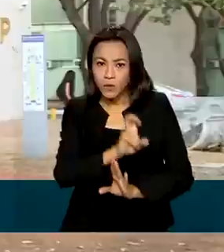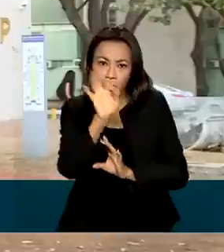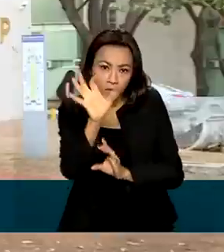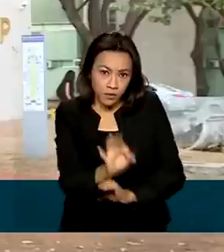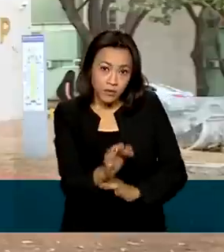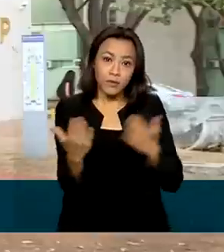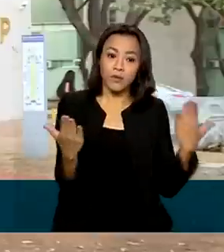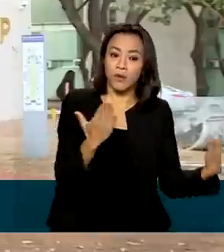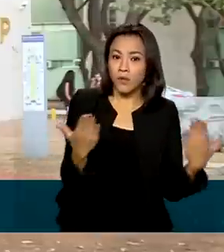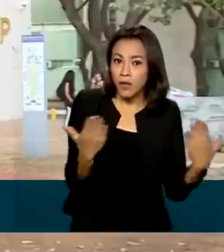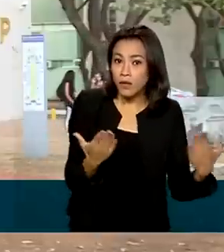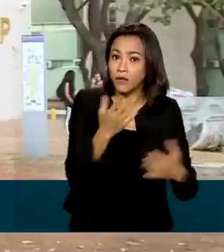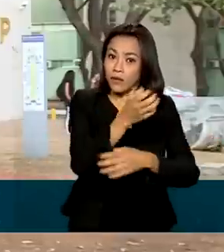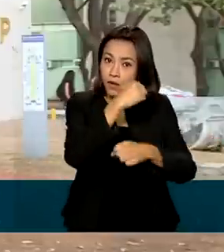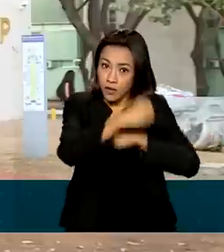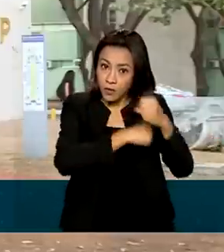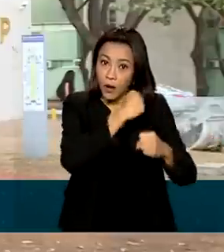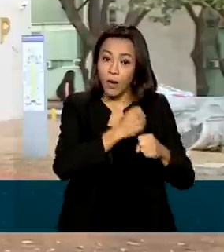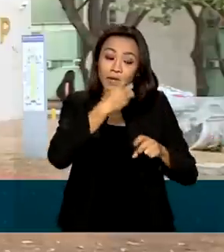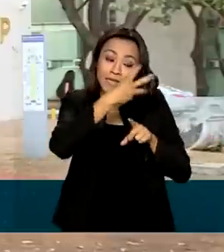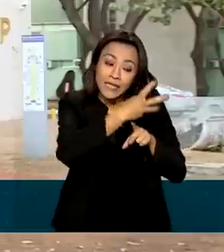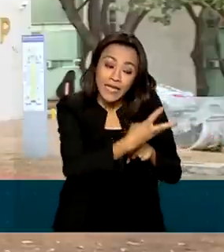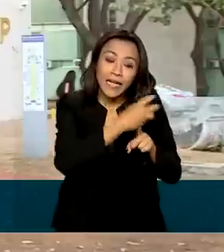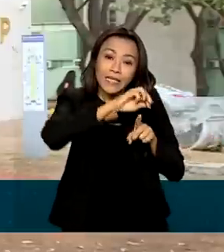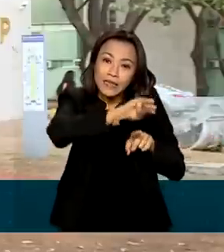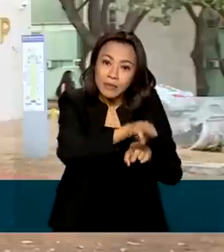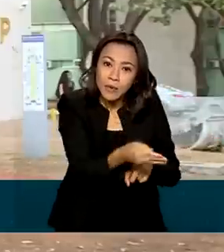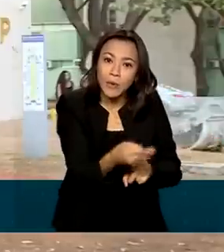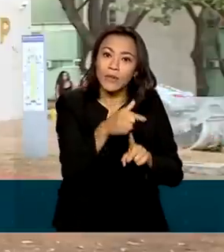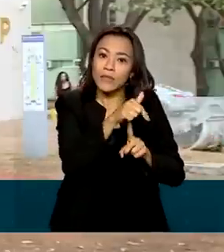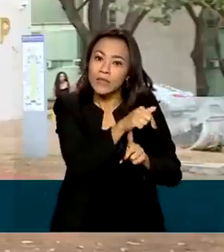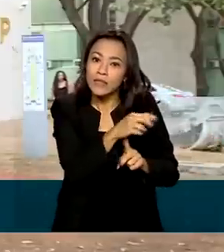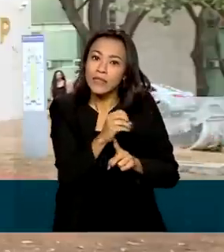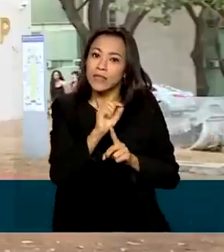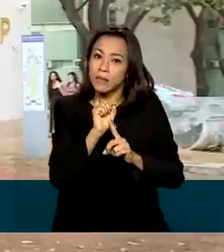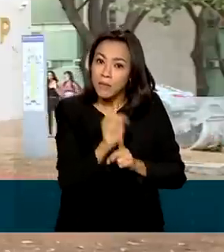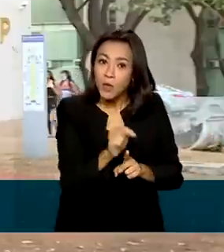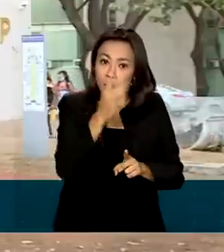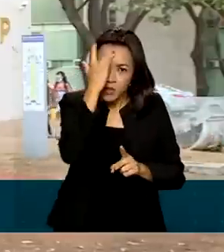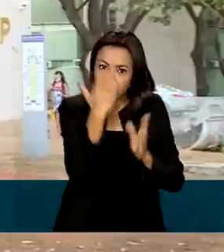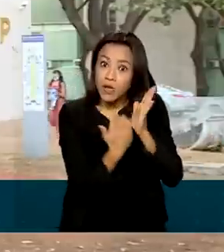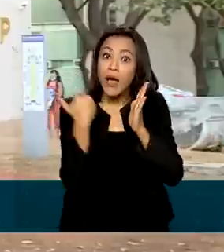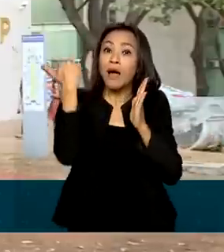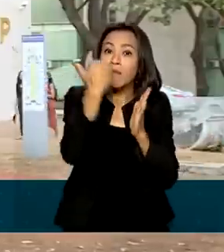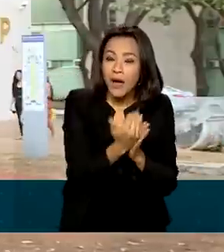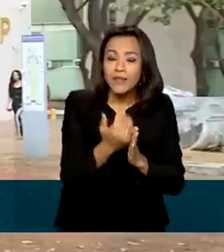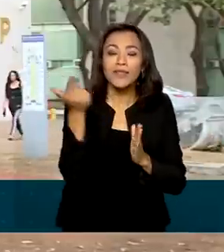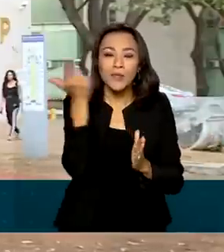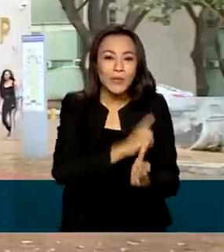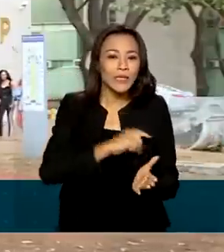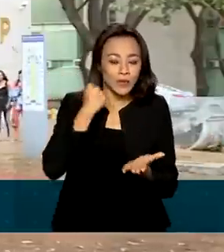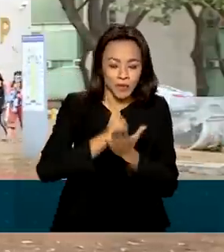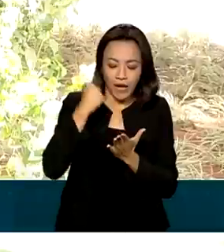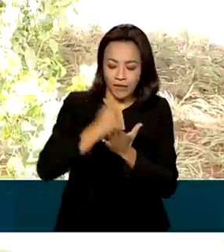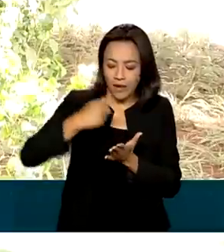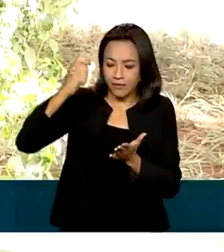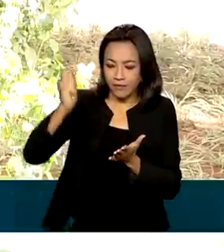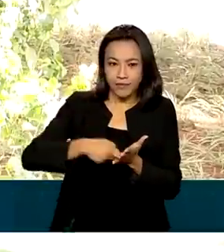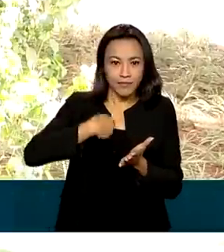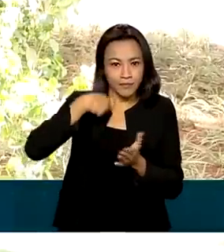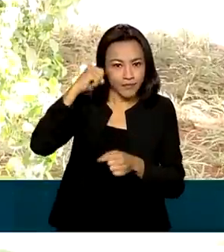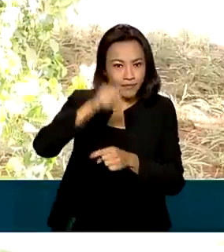comparação anual Ou seja 3700000 pessoas a mais com carteira assinada no mercado de trabalho